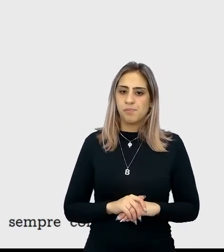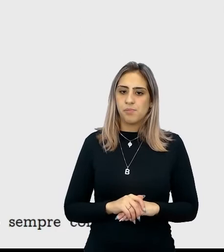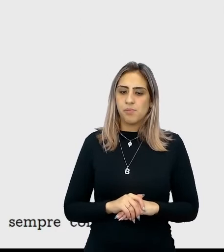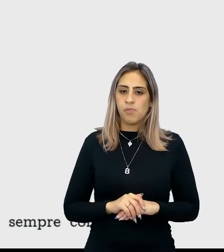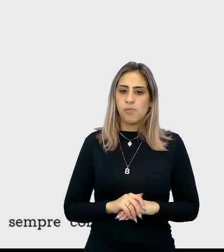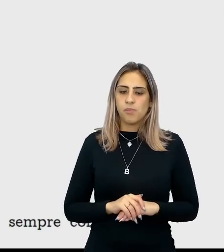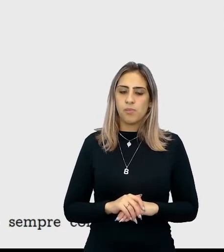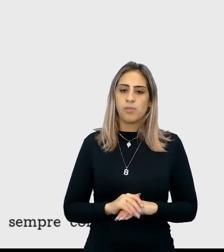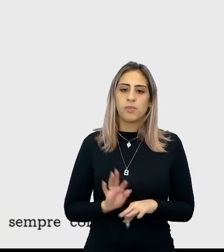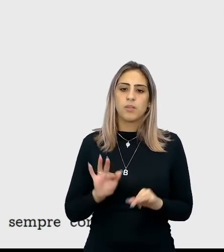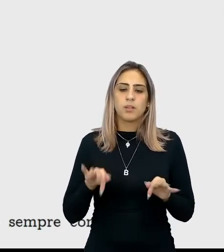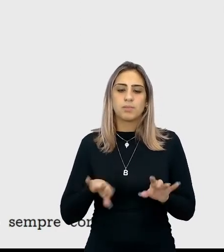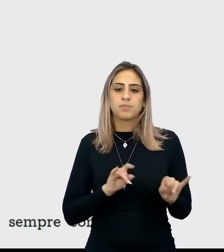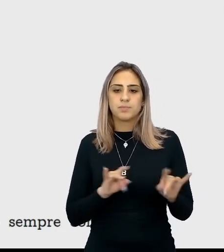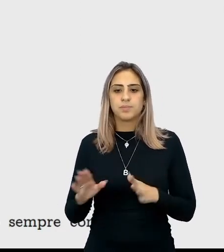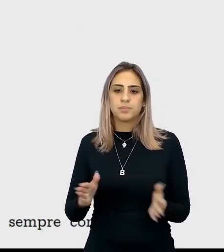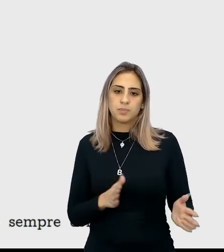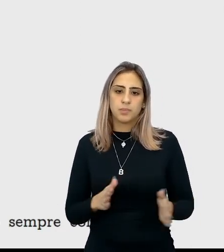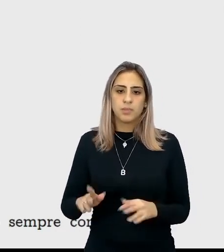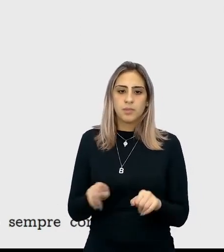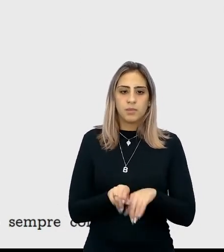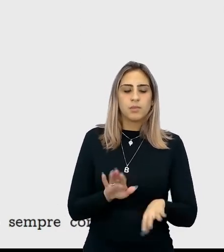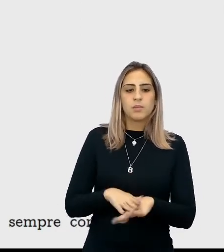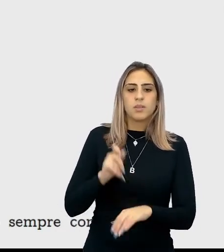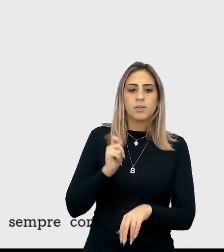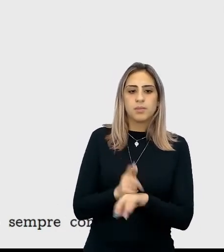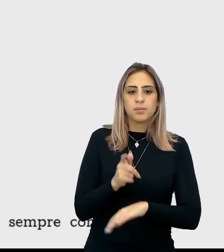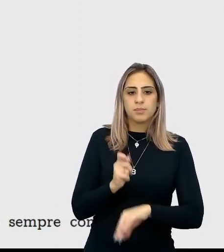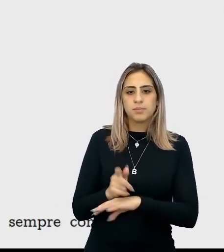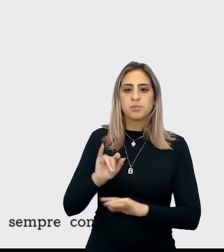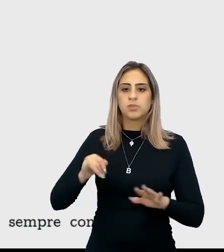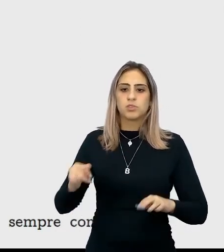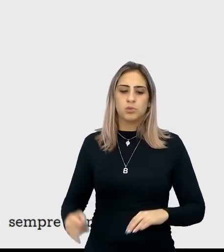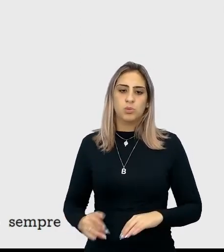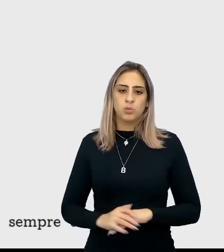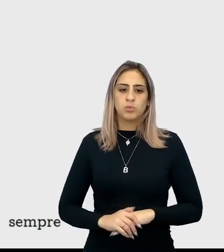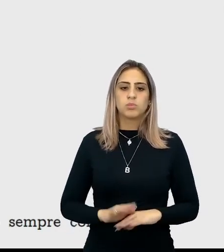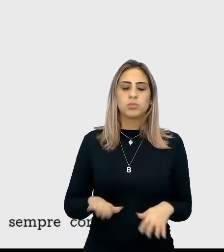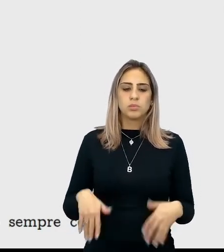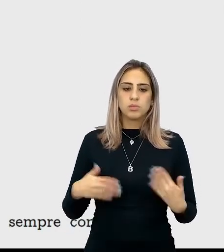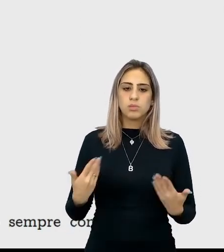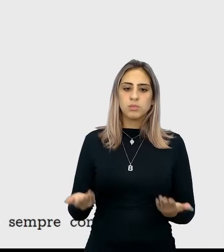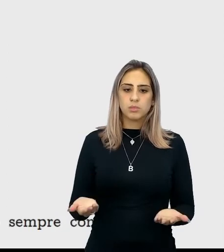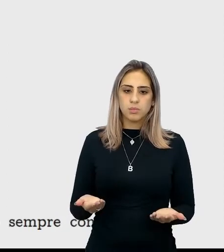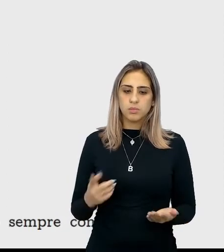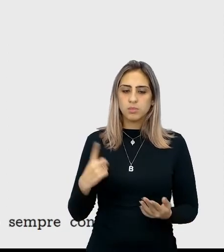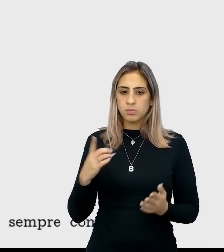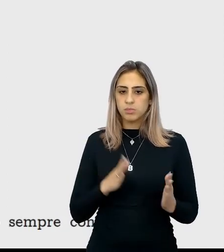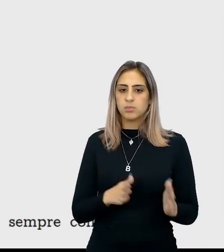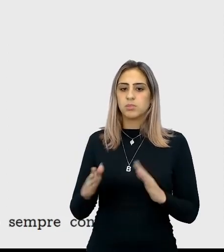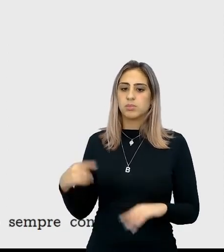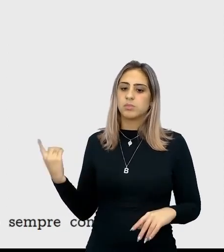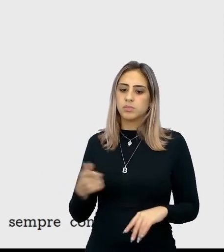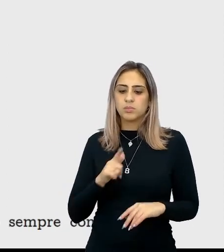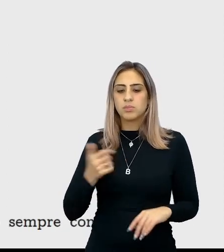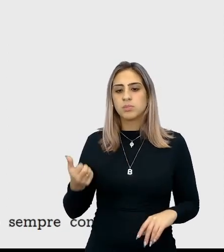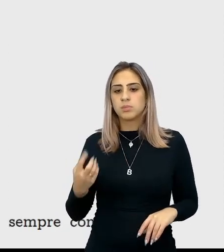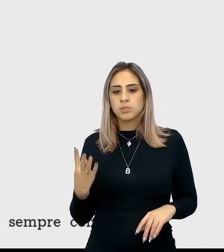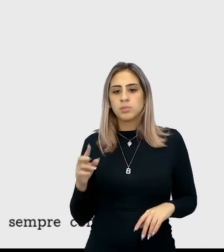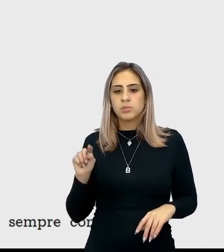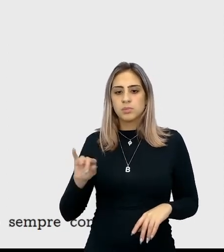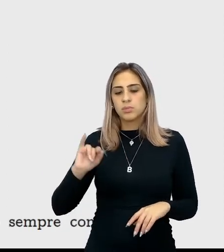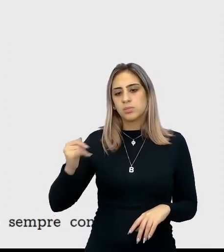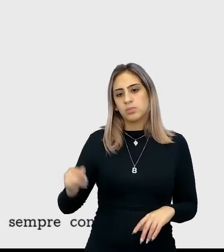no final de cada período realiza o pagamento de juros. Então, no primeiro caso, a gente tinha 64 mil